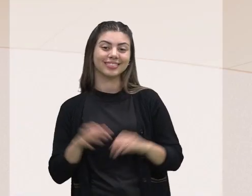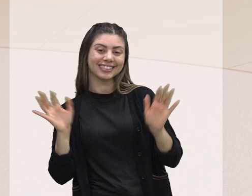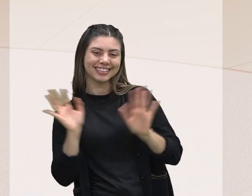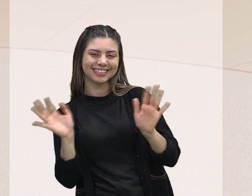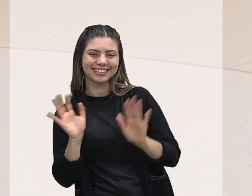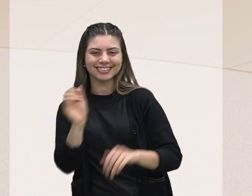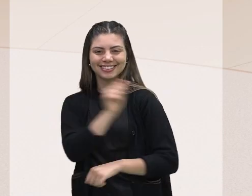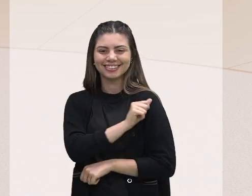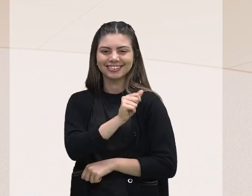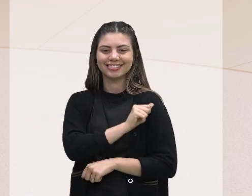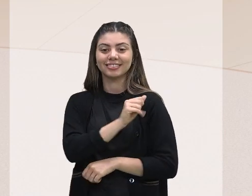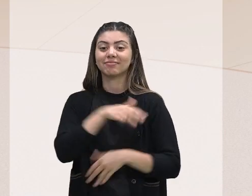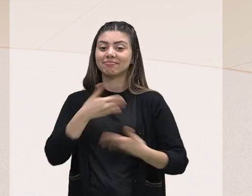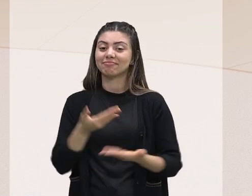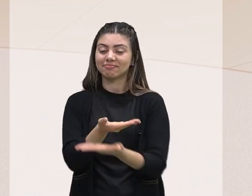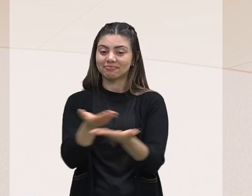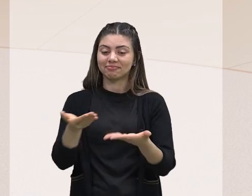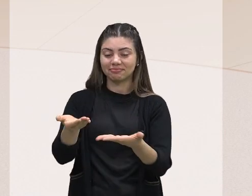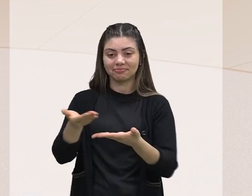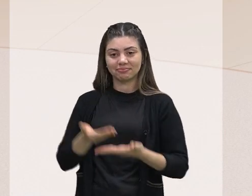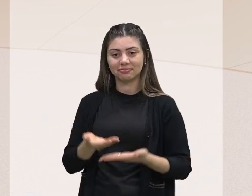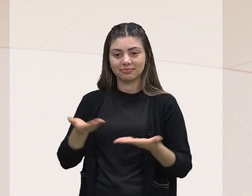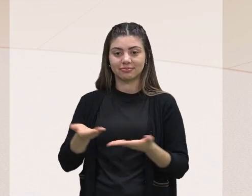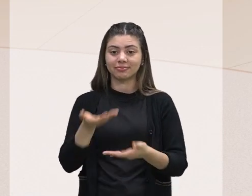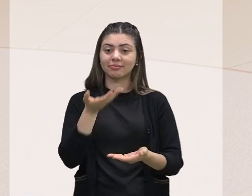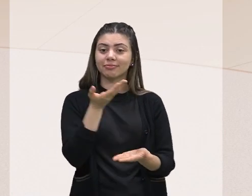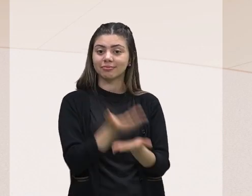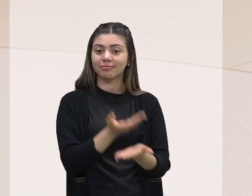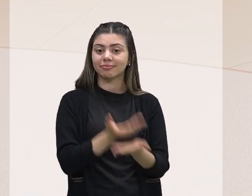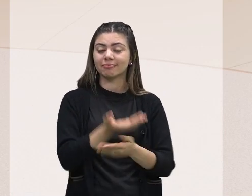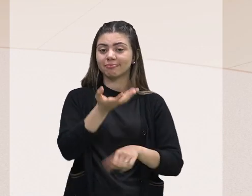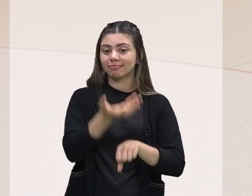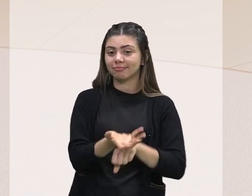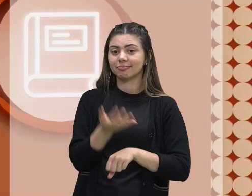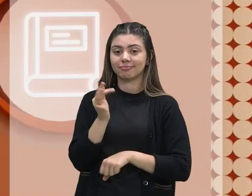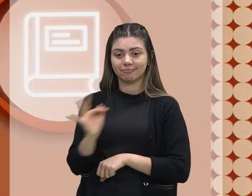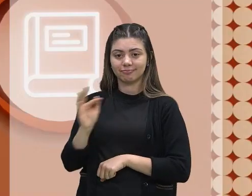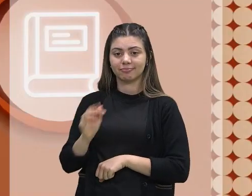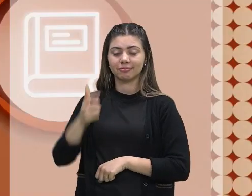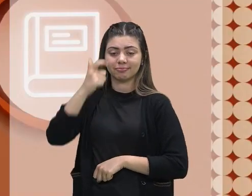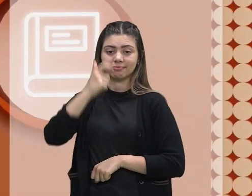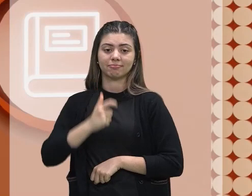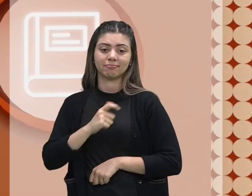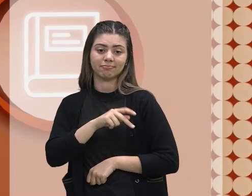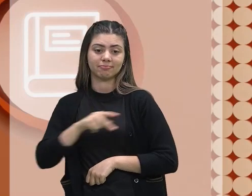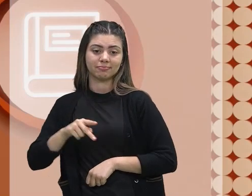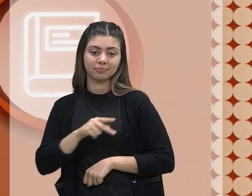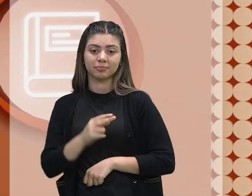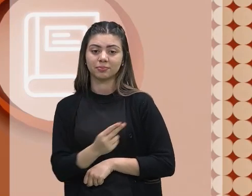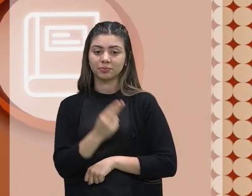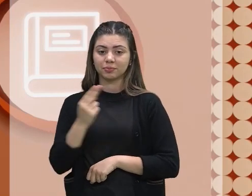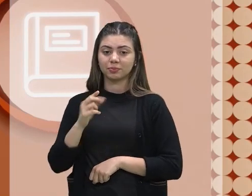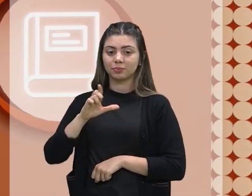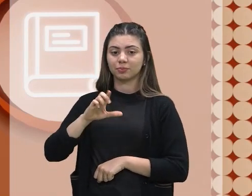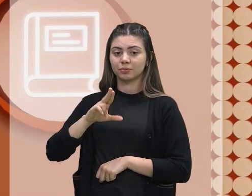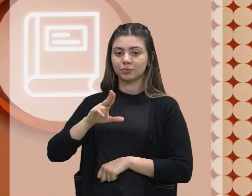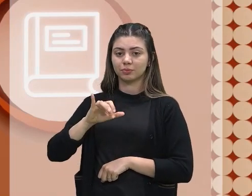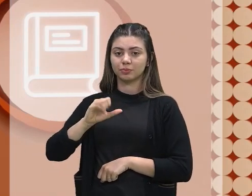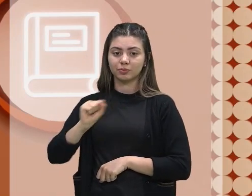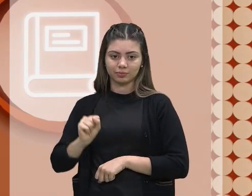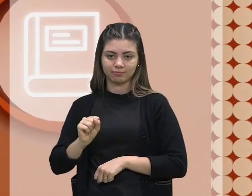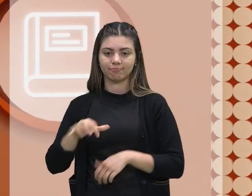Olá, pessoal, sejam bem-vindos aqui a mais uma aula de filosofia. Eu sou o professor Luiz